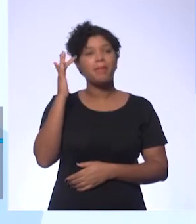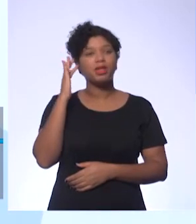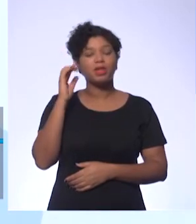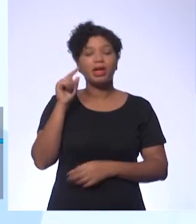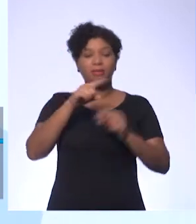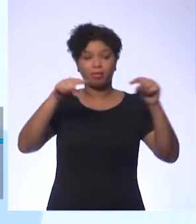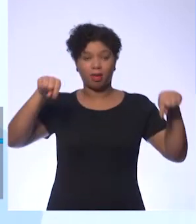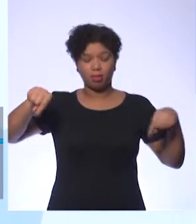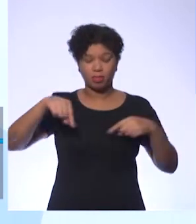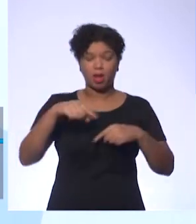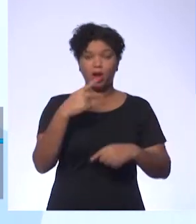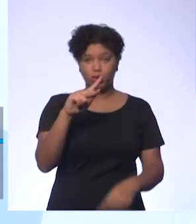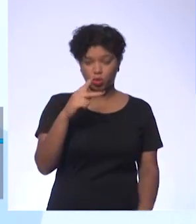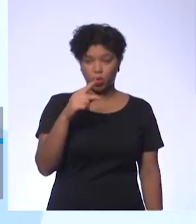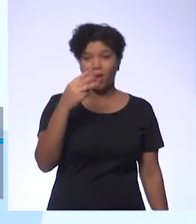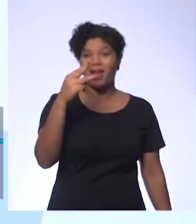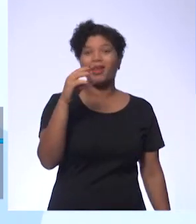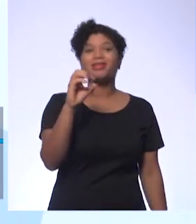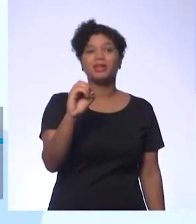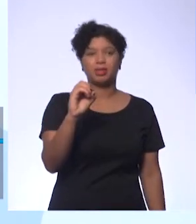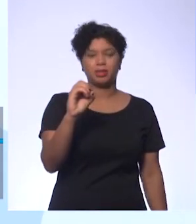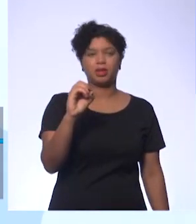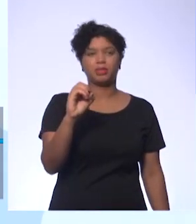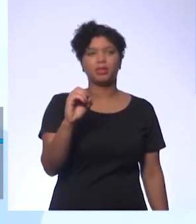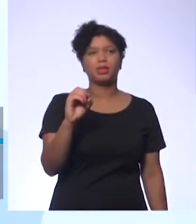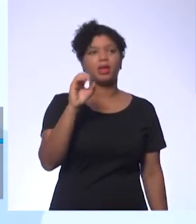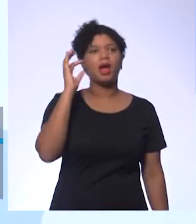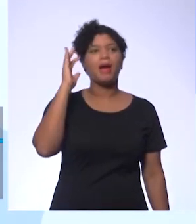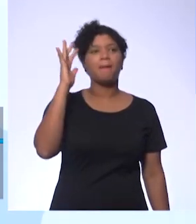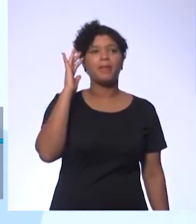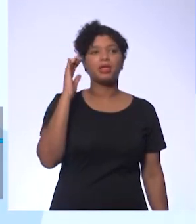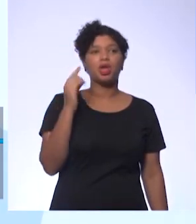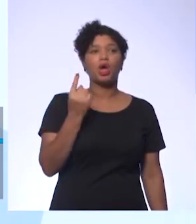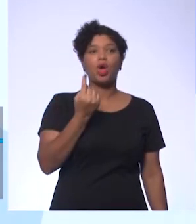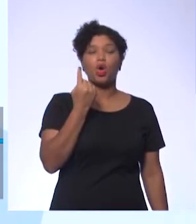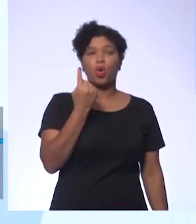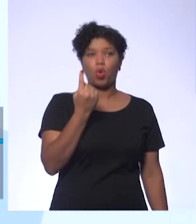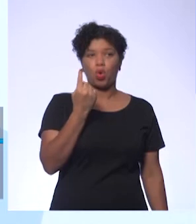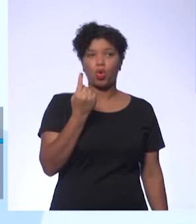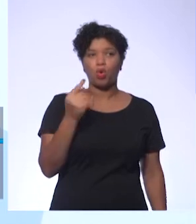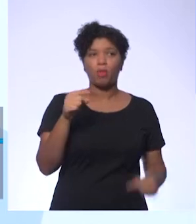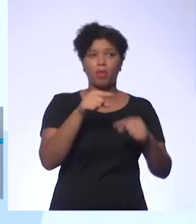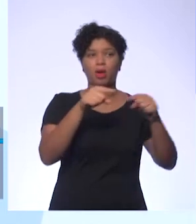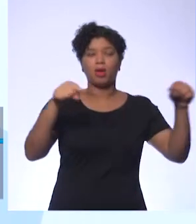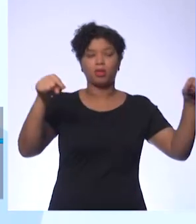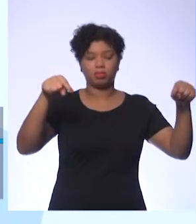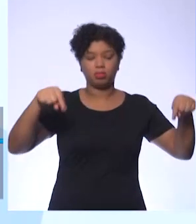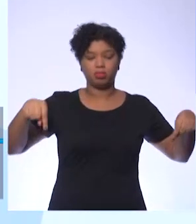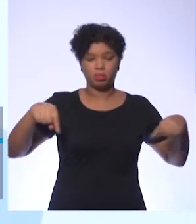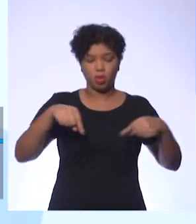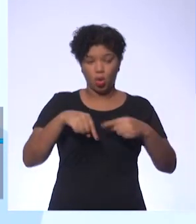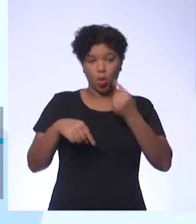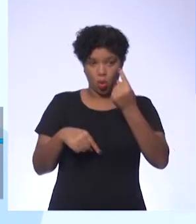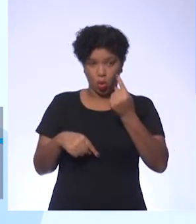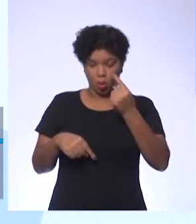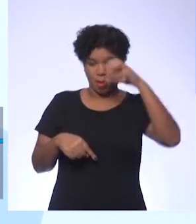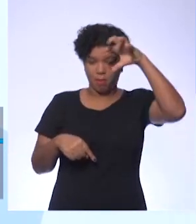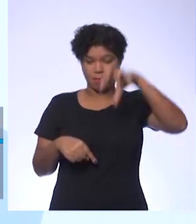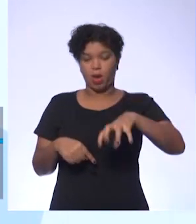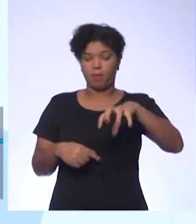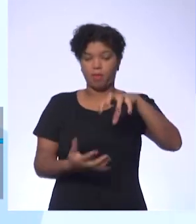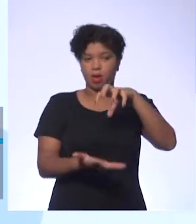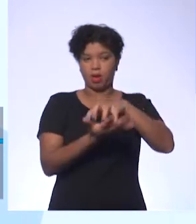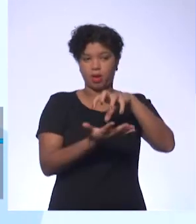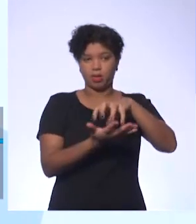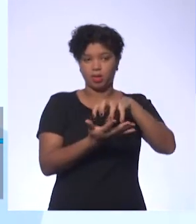aí vocês vivem vamos supor que a escola, uma sala é o centro urbano e todas as outras, né, as 19 salas,